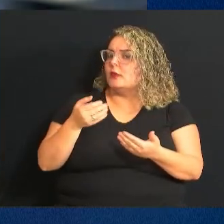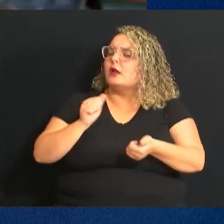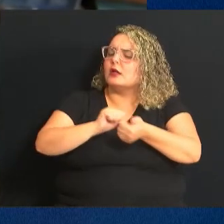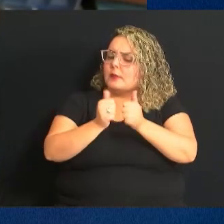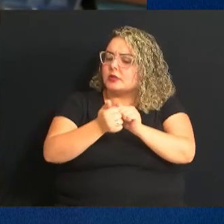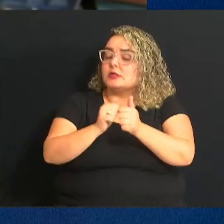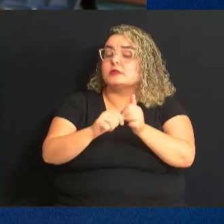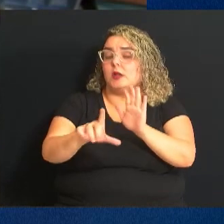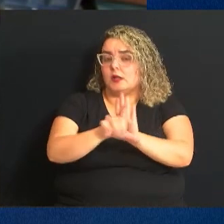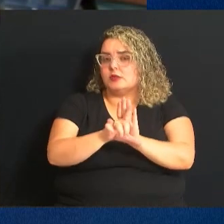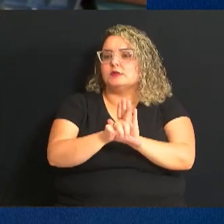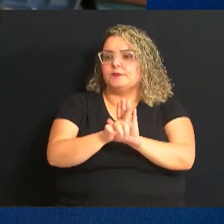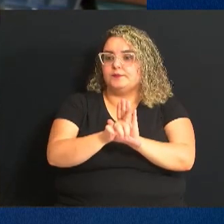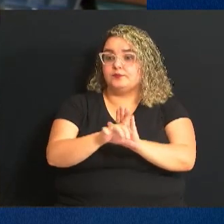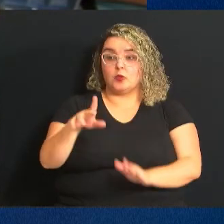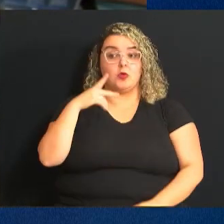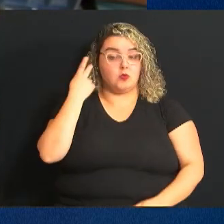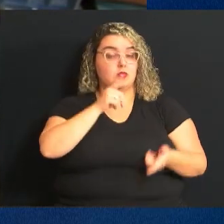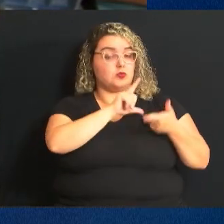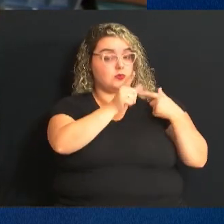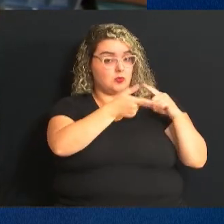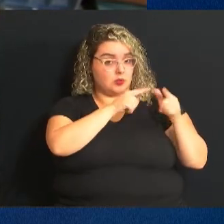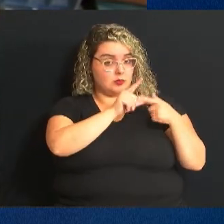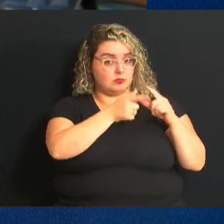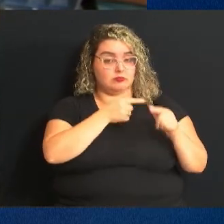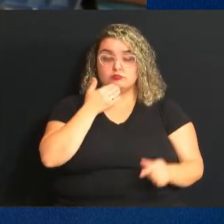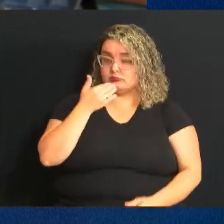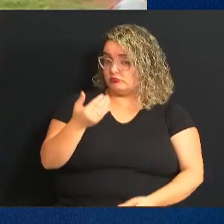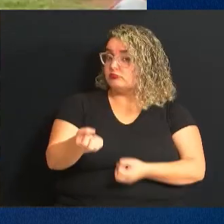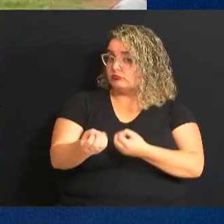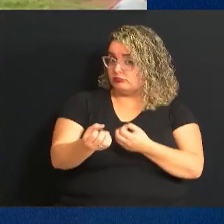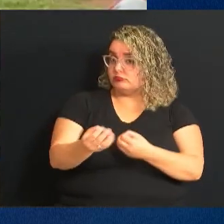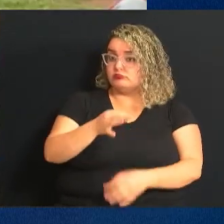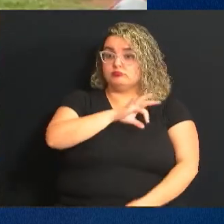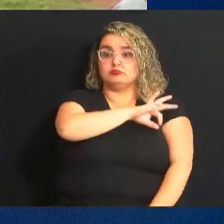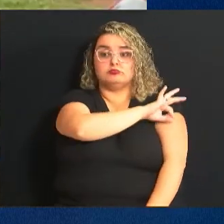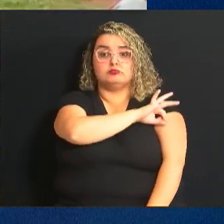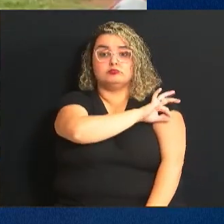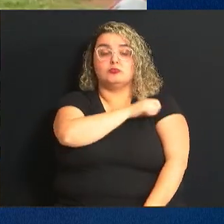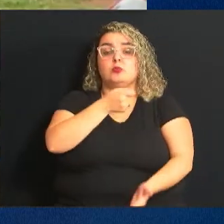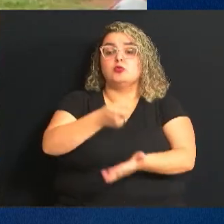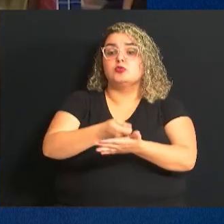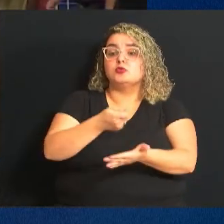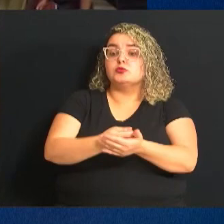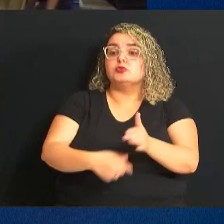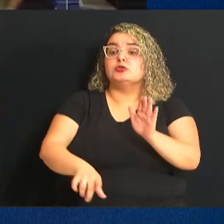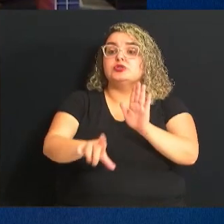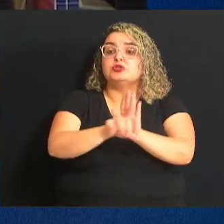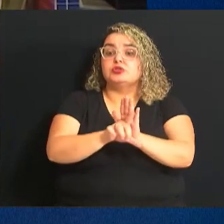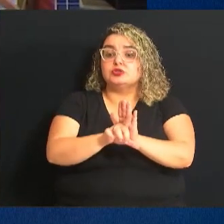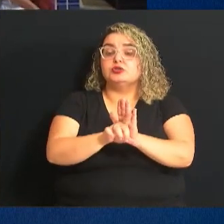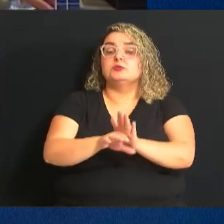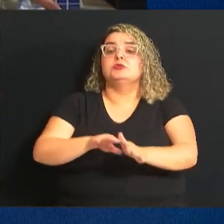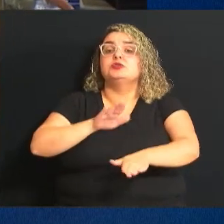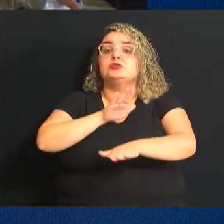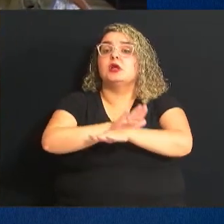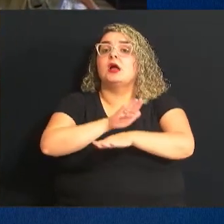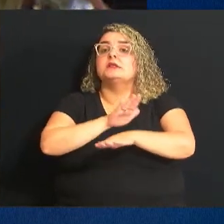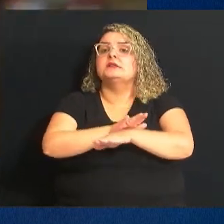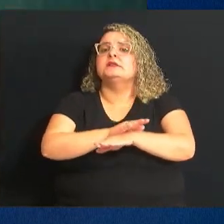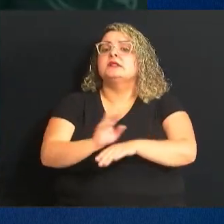legislação. Vereador Major Jaime pede informações à Prefeitura sobre o cumprimento da Lei de Assistência Religiosa